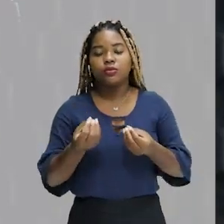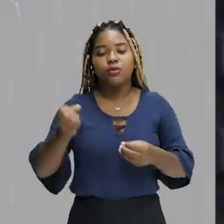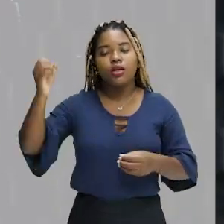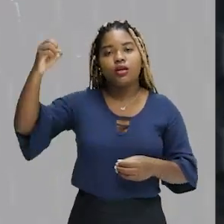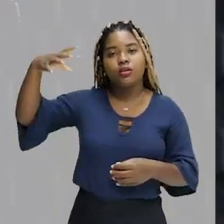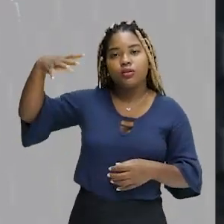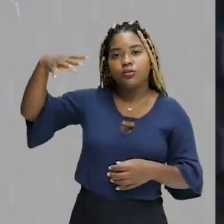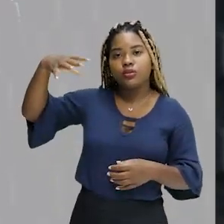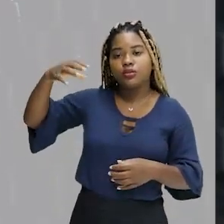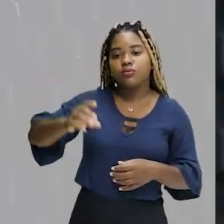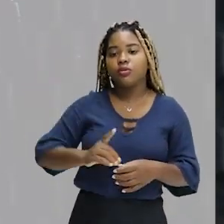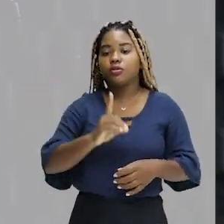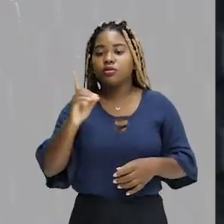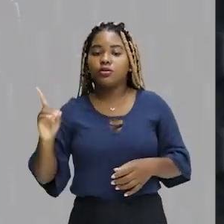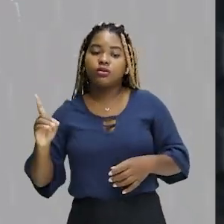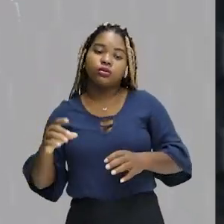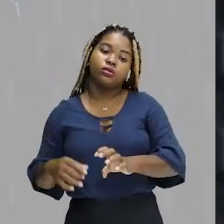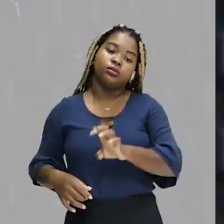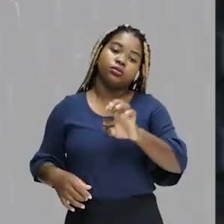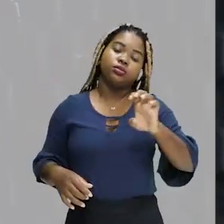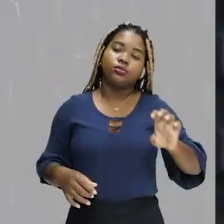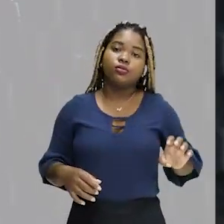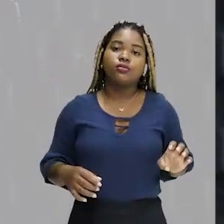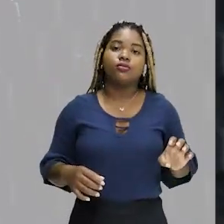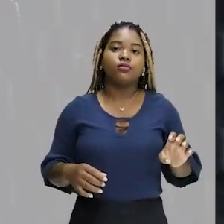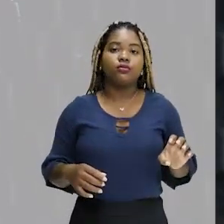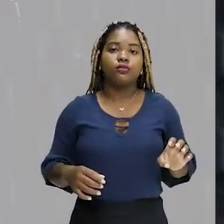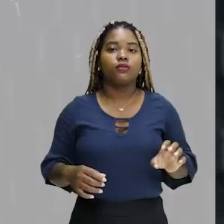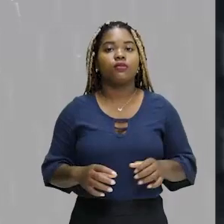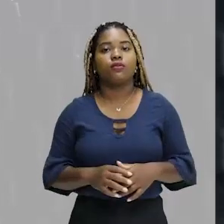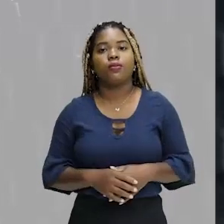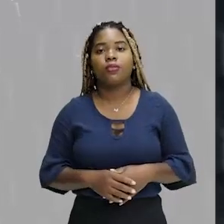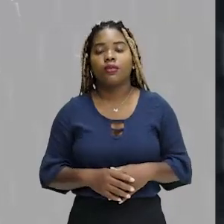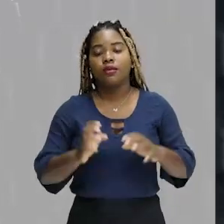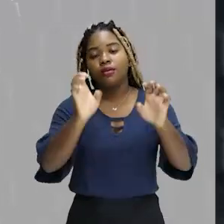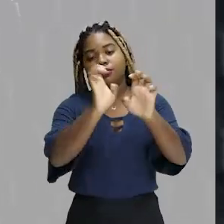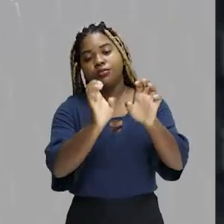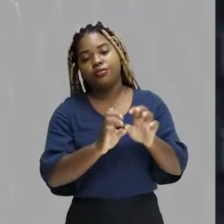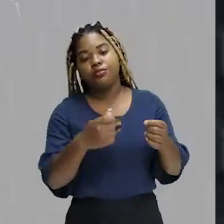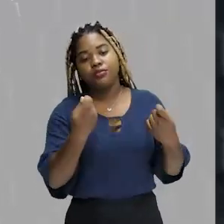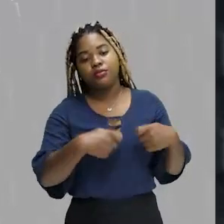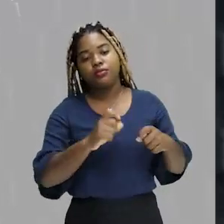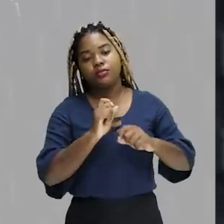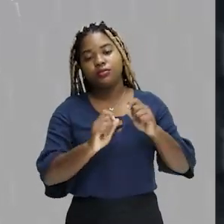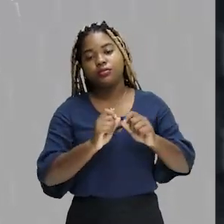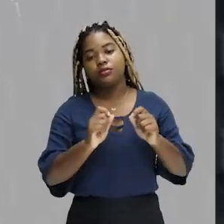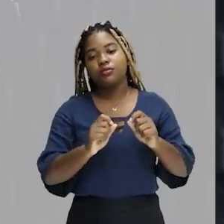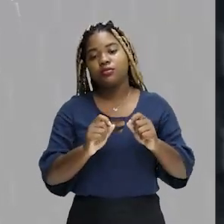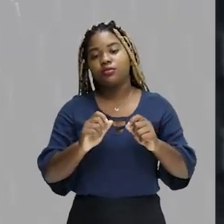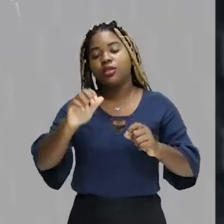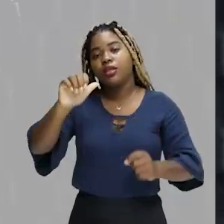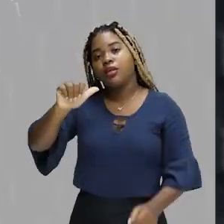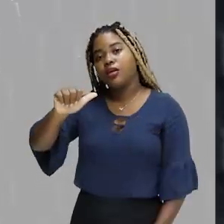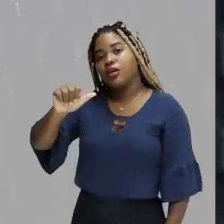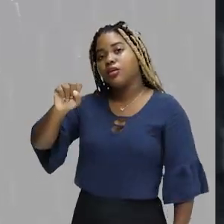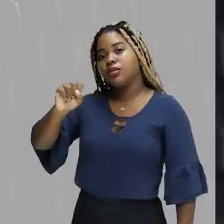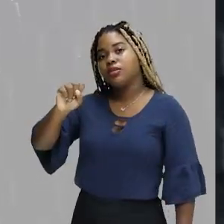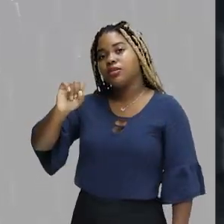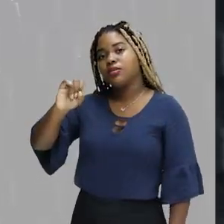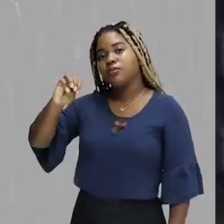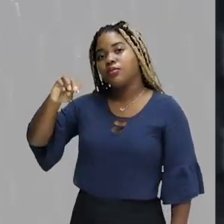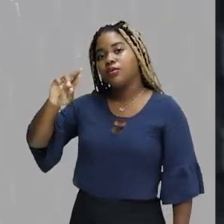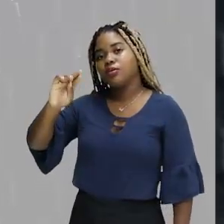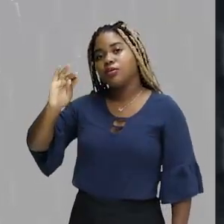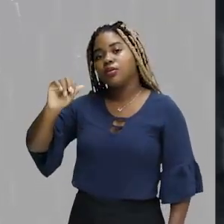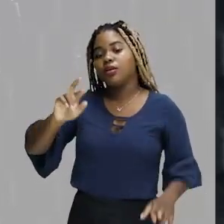para a direita ou para a esquerda. Para isso, a estrutura precisa ser uma estrutura assimétrica,